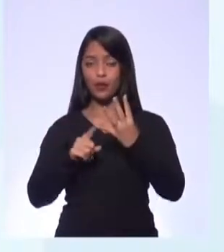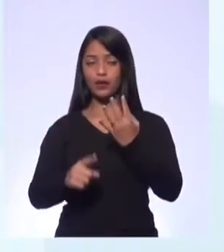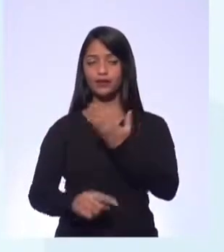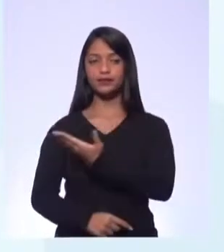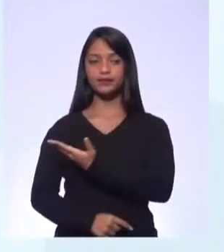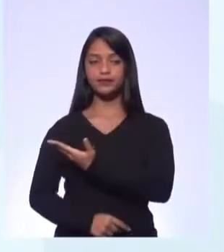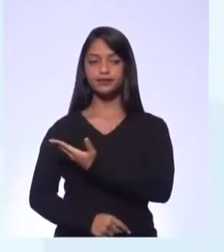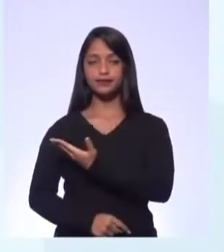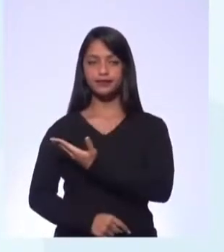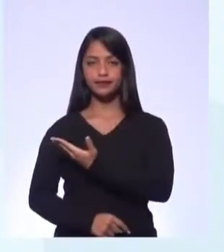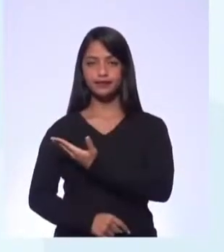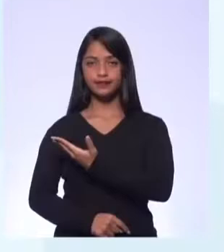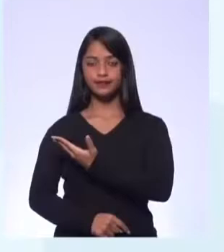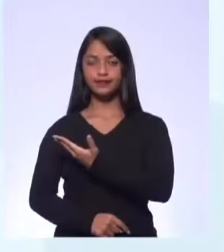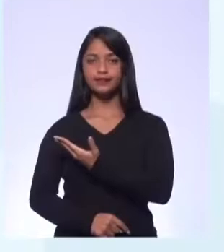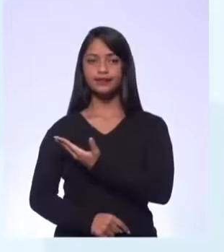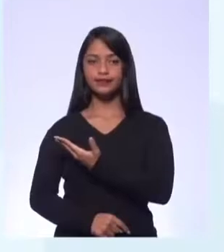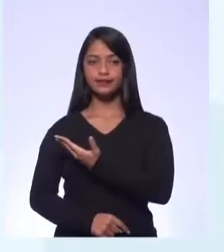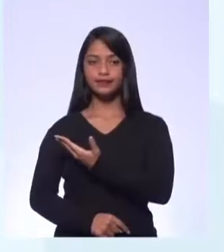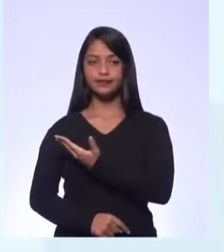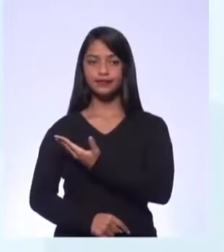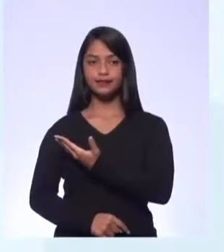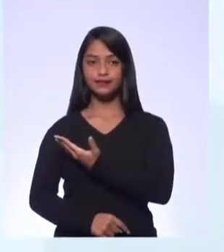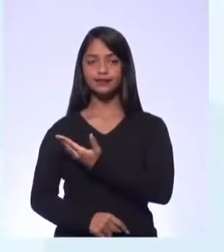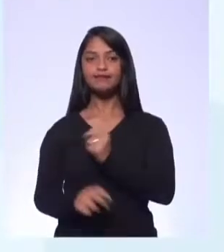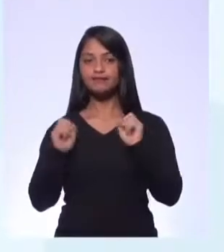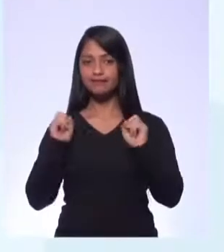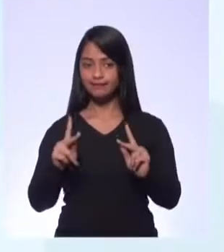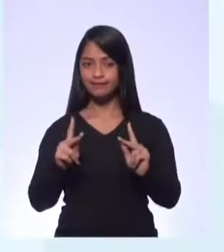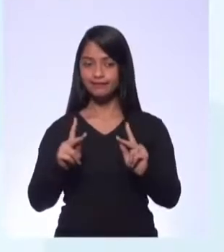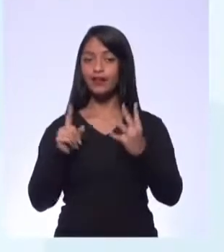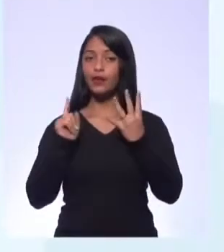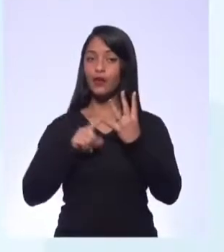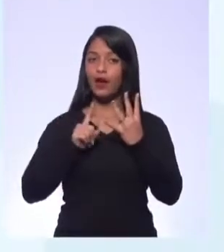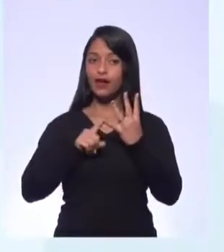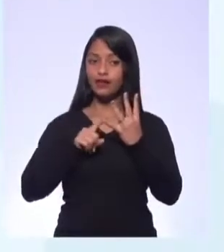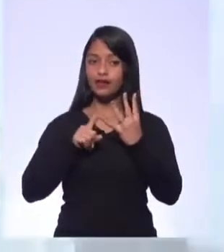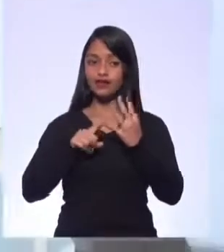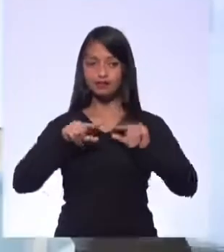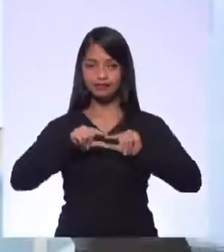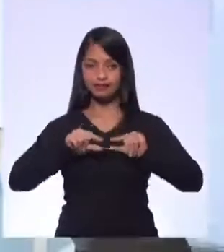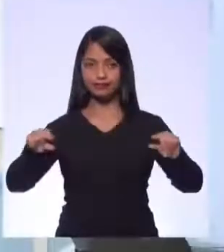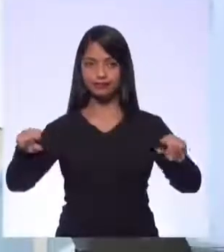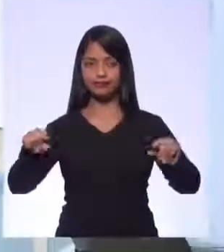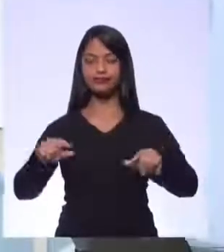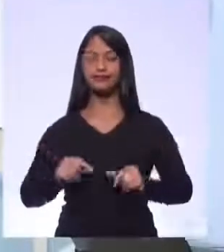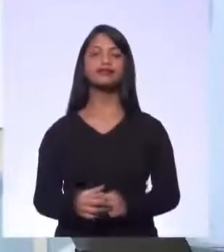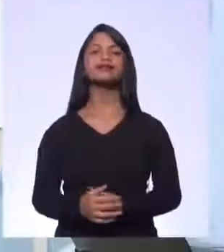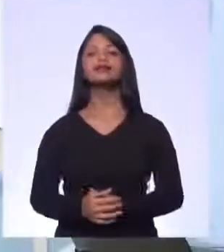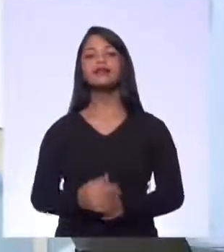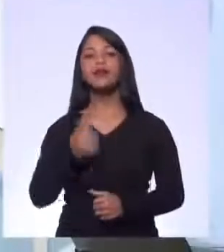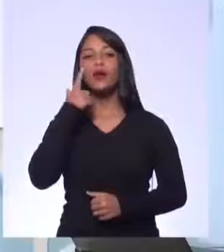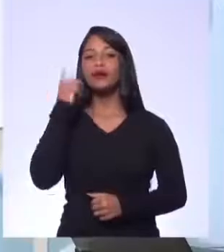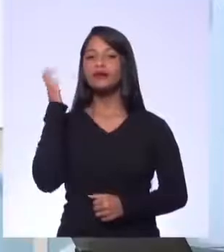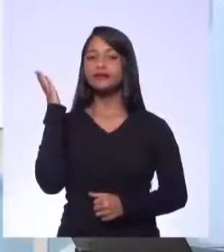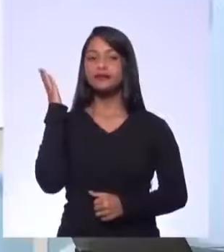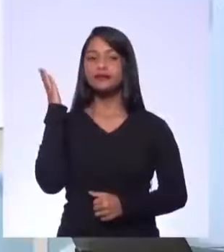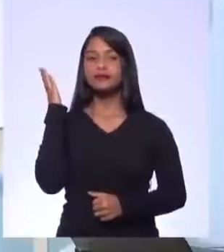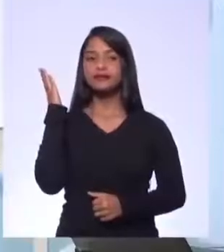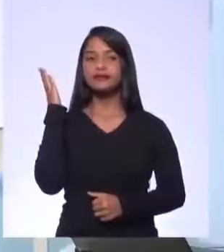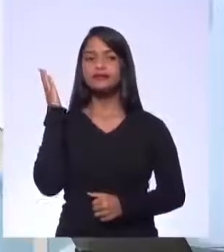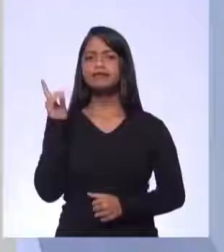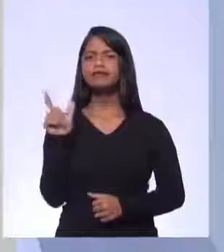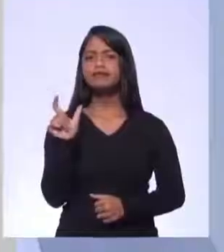the water level rise on the whole globe. Ok? Peguei essa frase aqui. Aqui, eu não conheço a